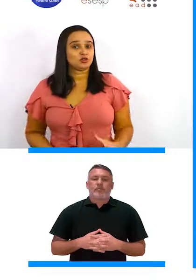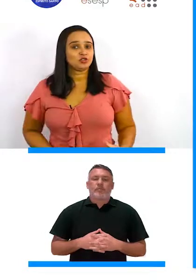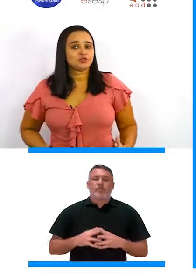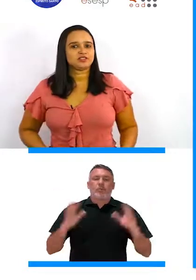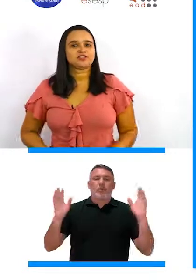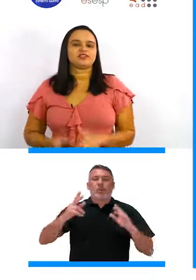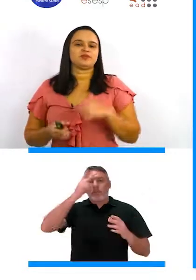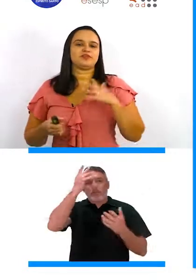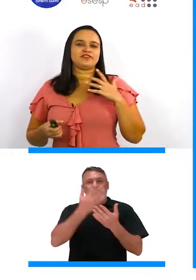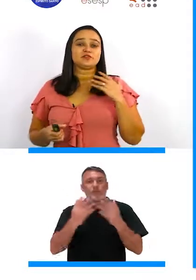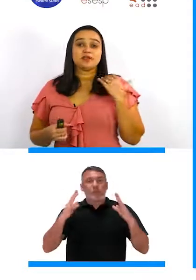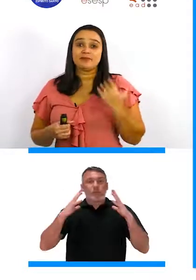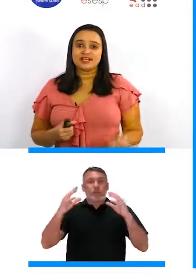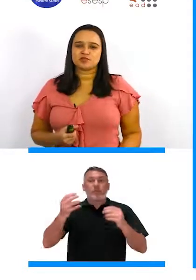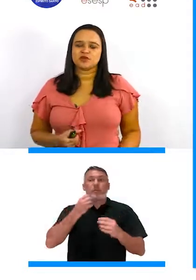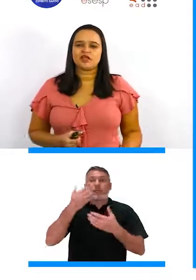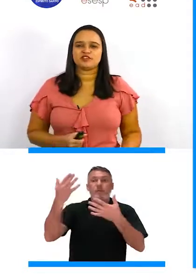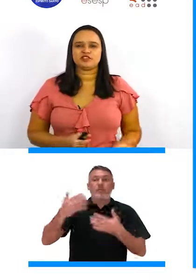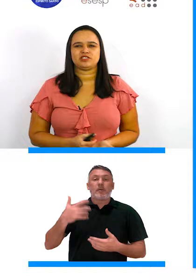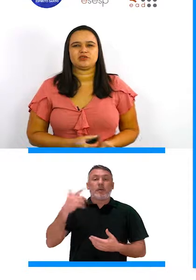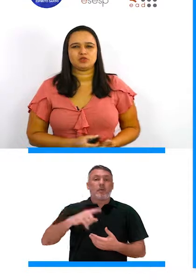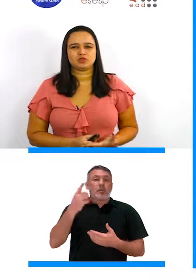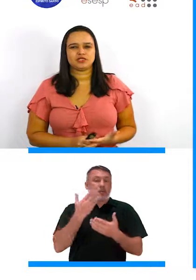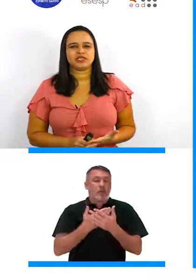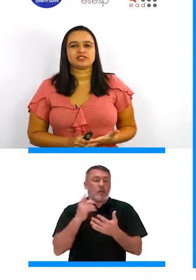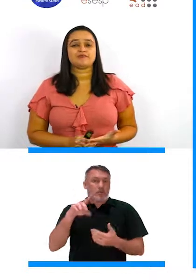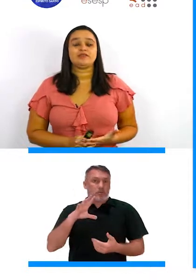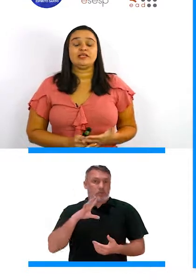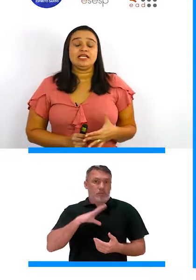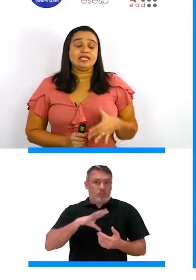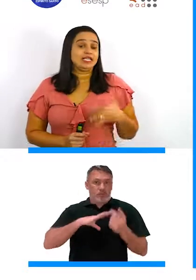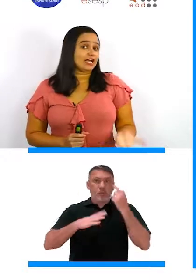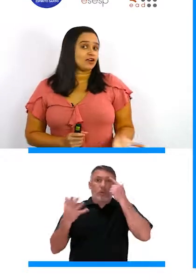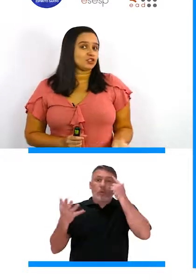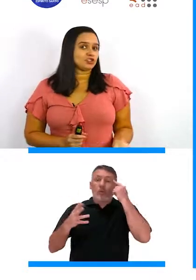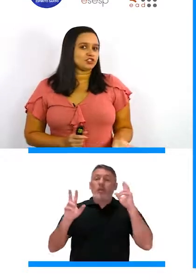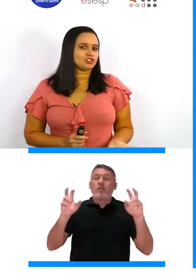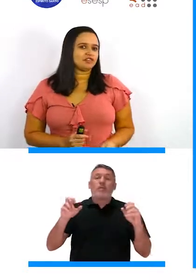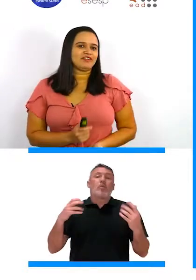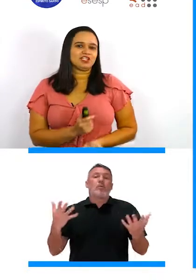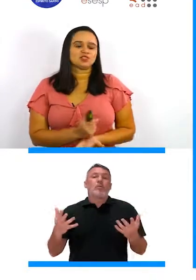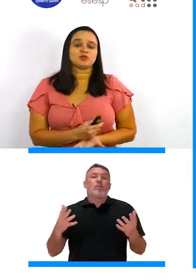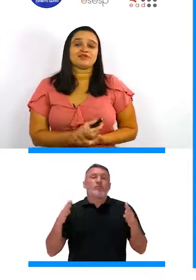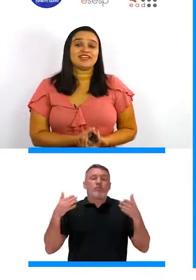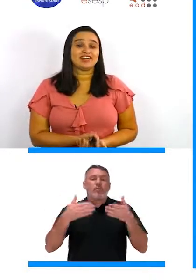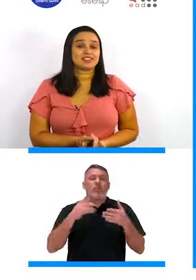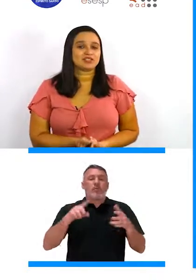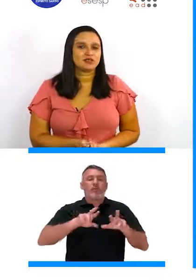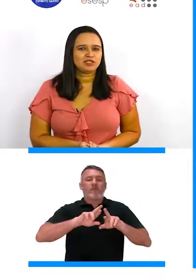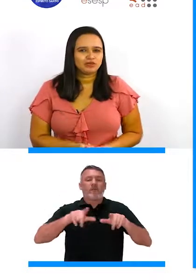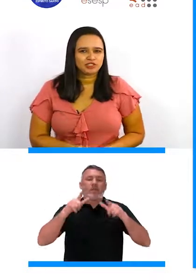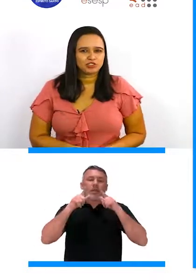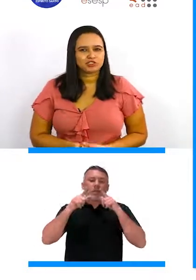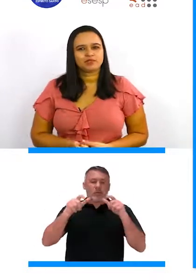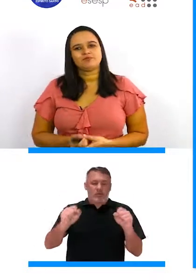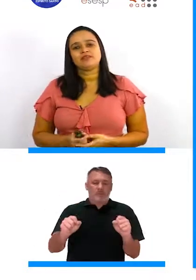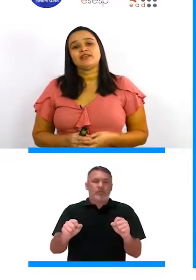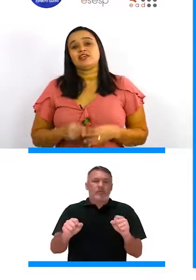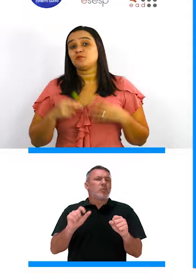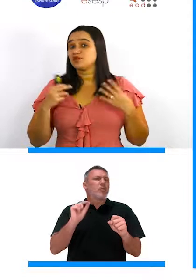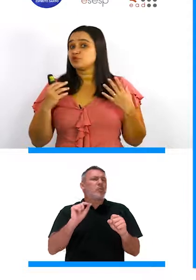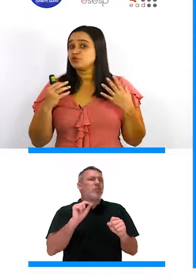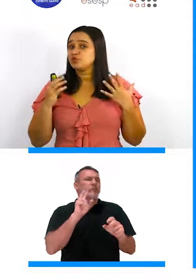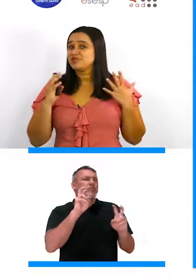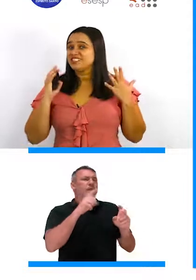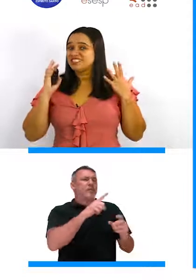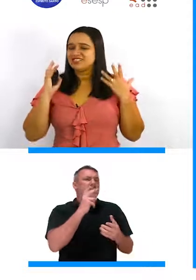Olá a todos, sejam bem-vindos a mais uma aula de língua portuguesa. E na aula de hoje a gente vai falar sobre variação linguística, que